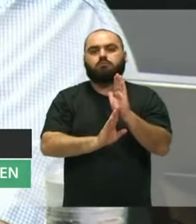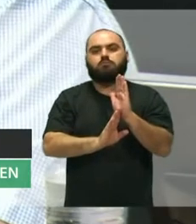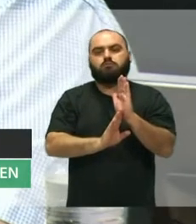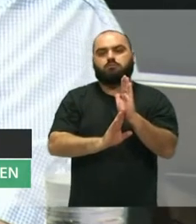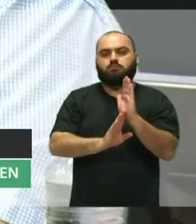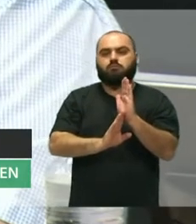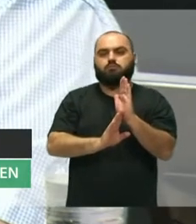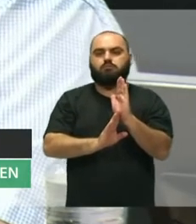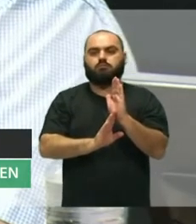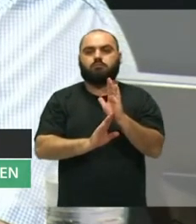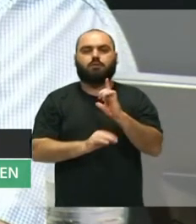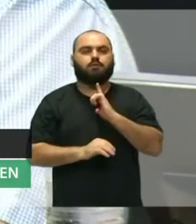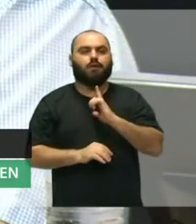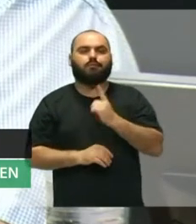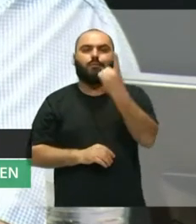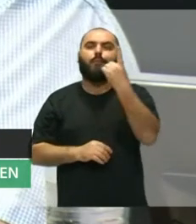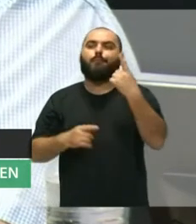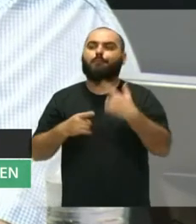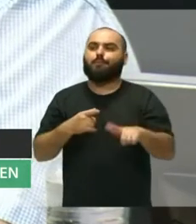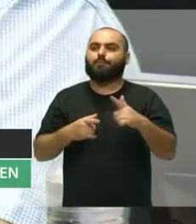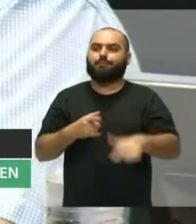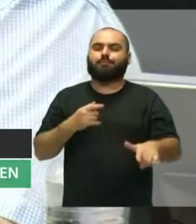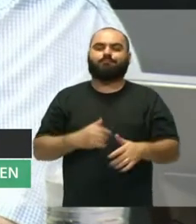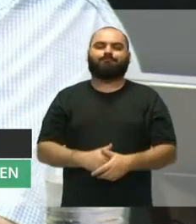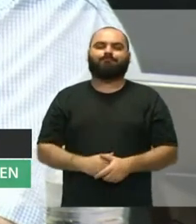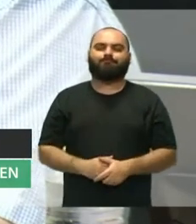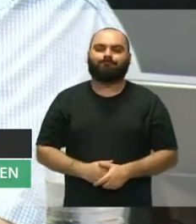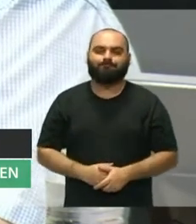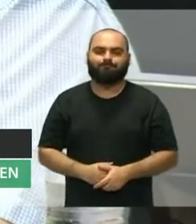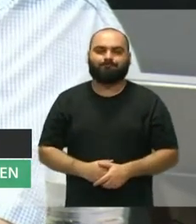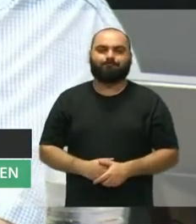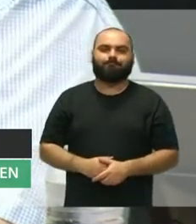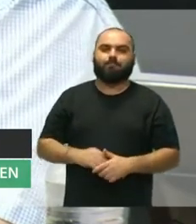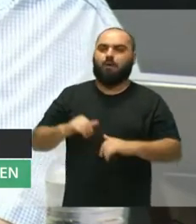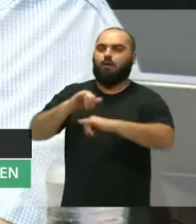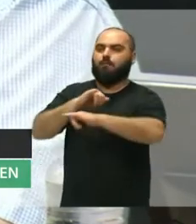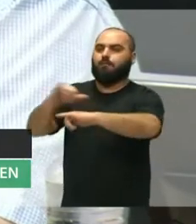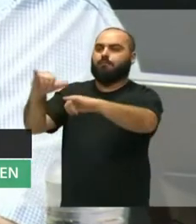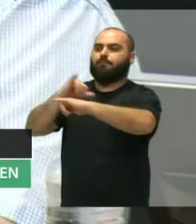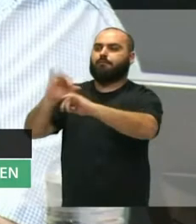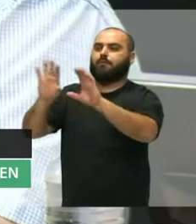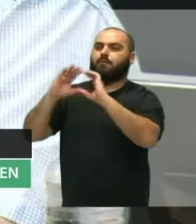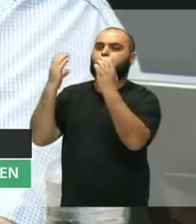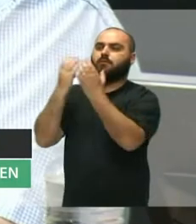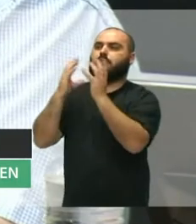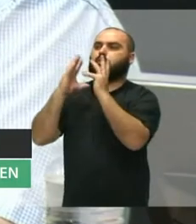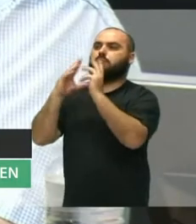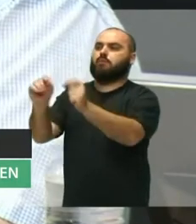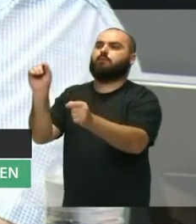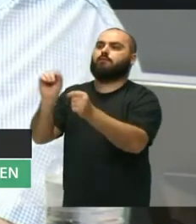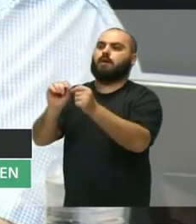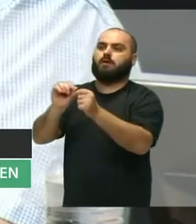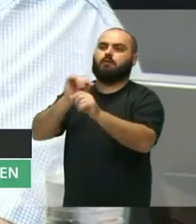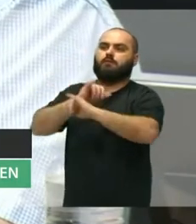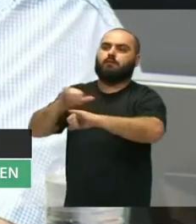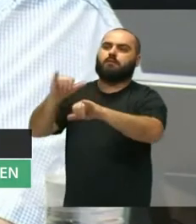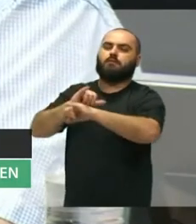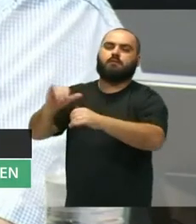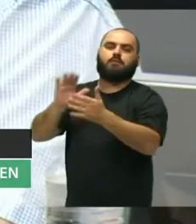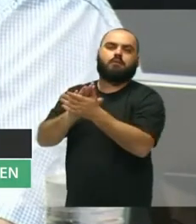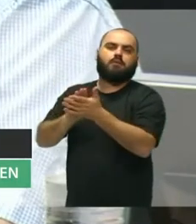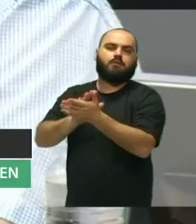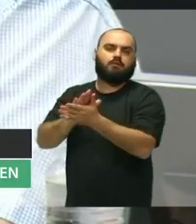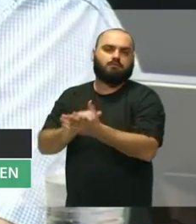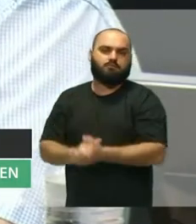ele peca no sentido de não divulgar para a comunidade tudo aquilo que faz, porque o que